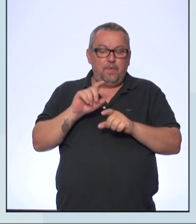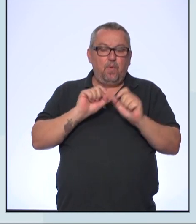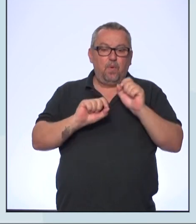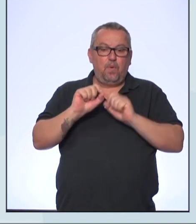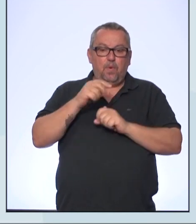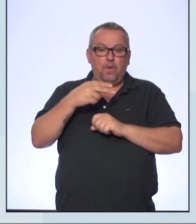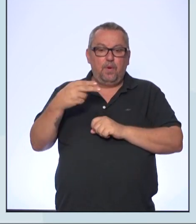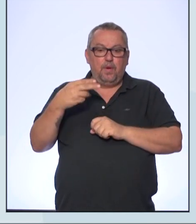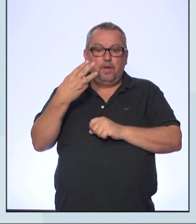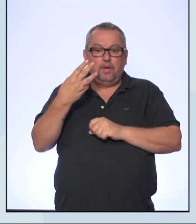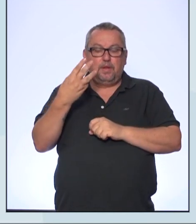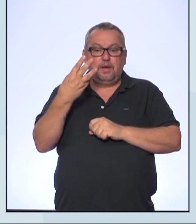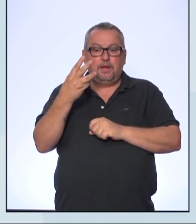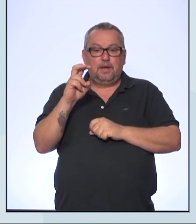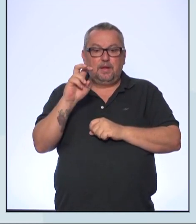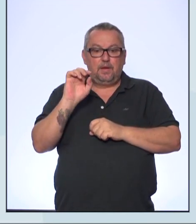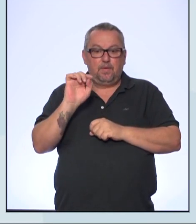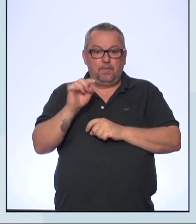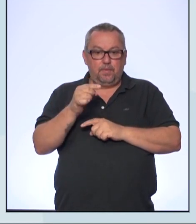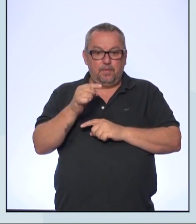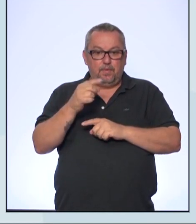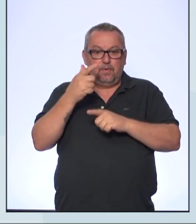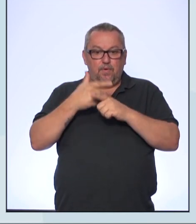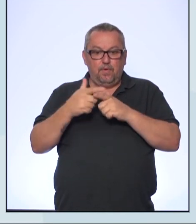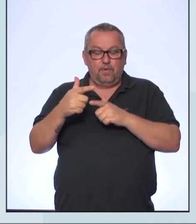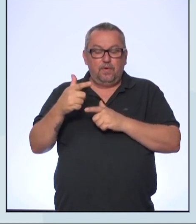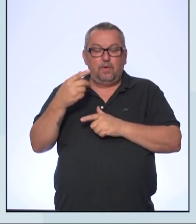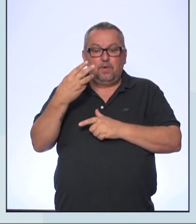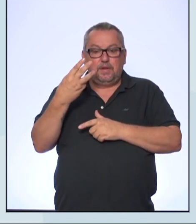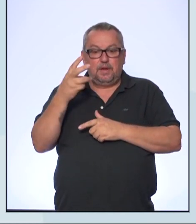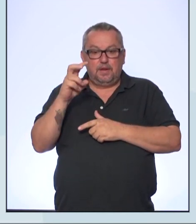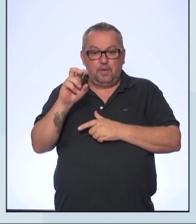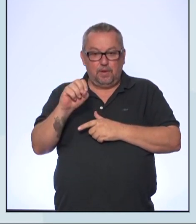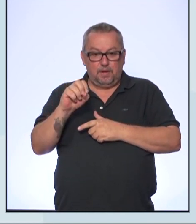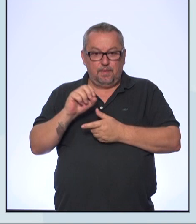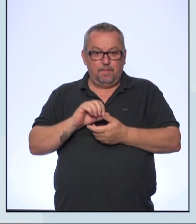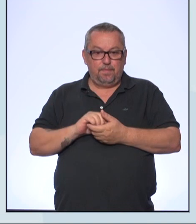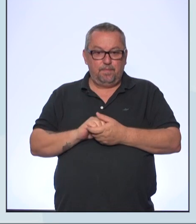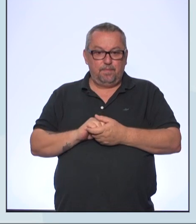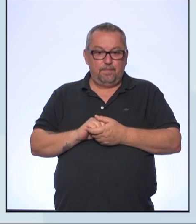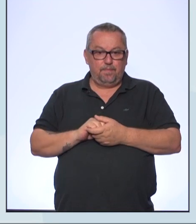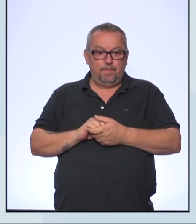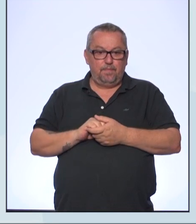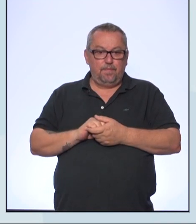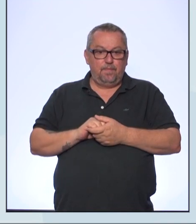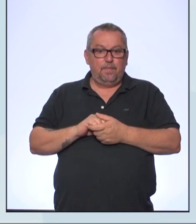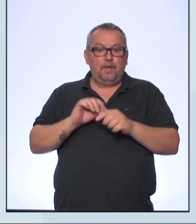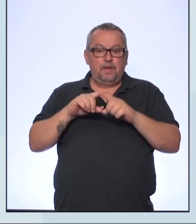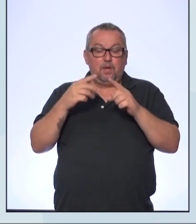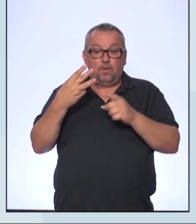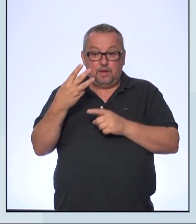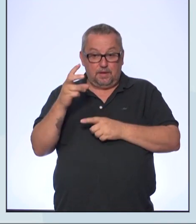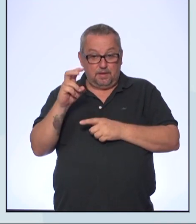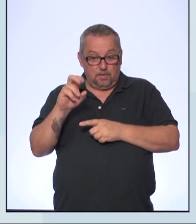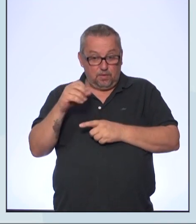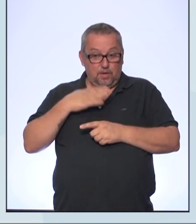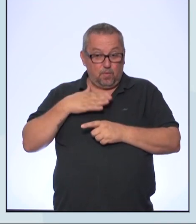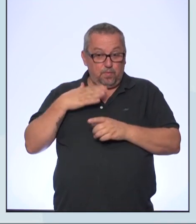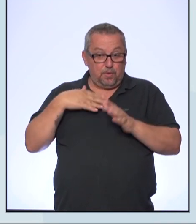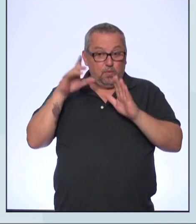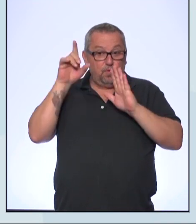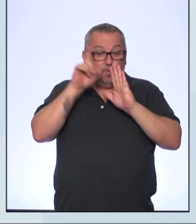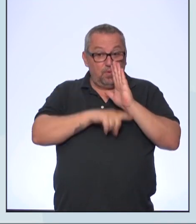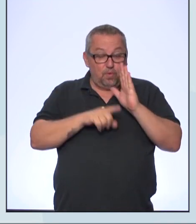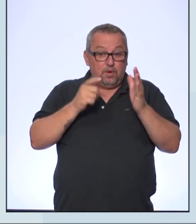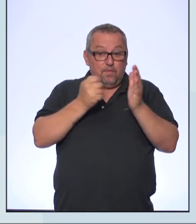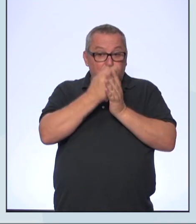1.400, eu tenho 35.000. Dividindo por 100, 350. 350 é o meu desconto, é o valor que eu vou